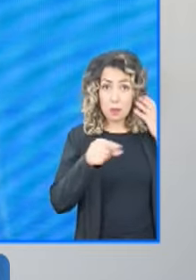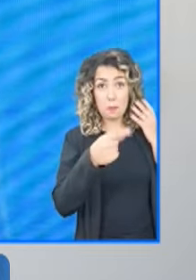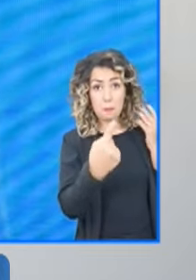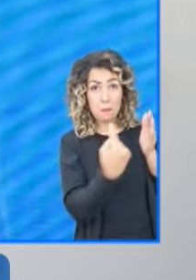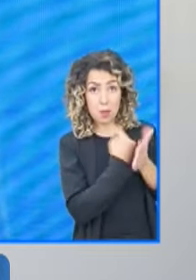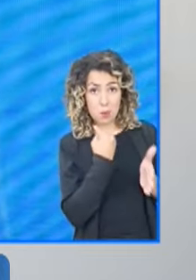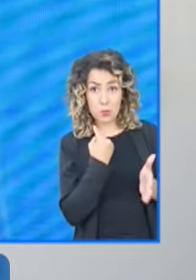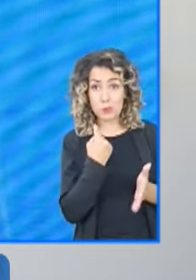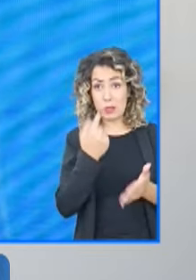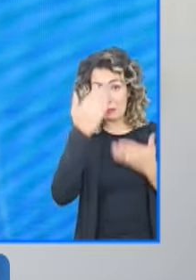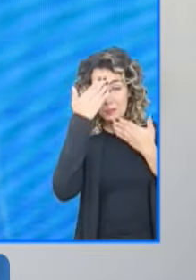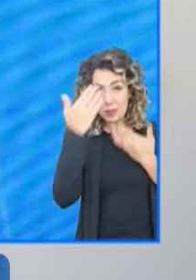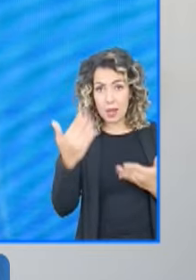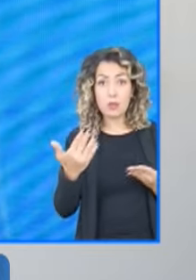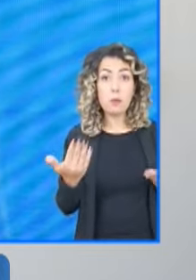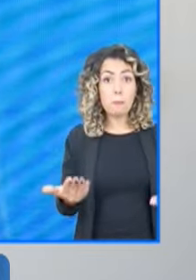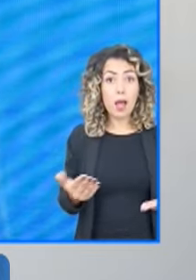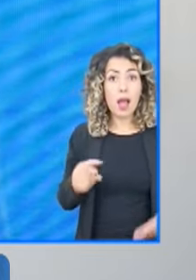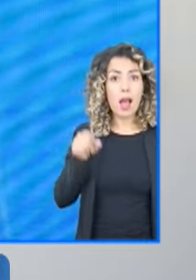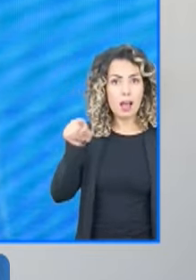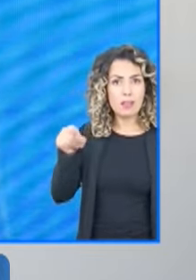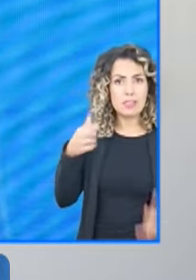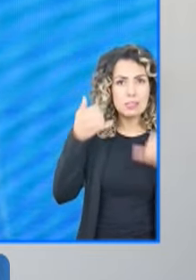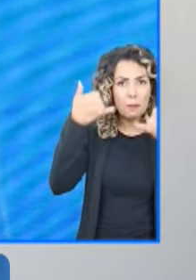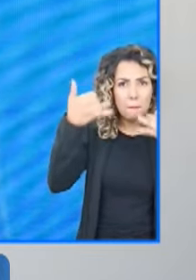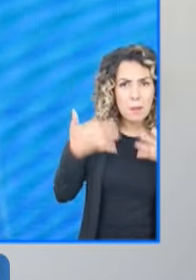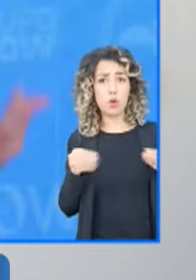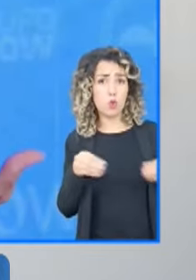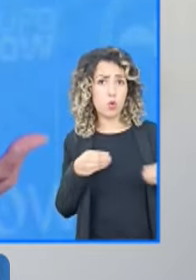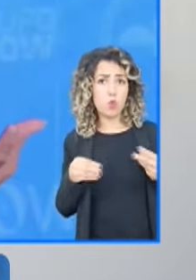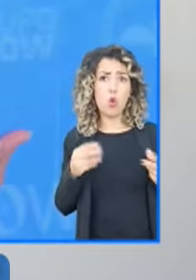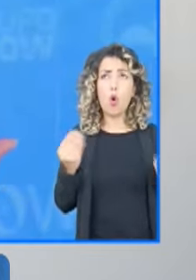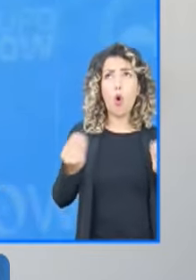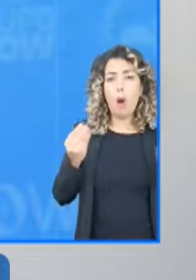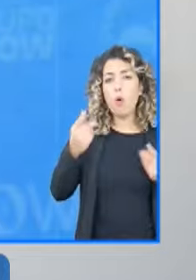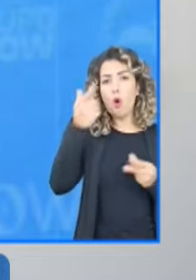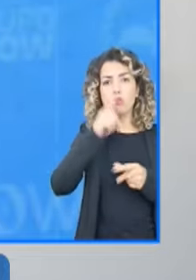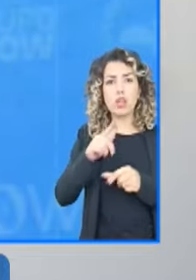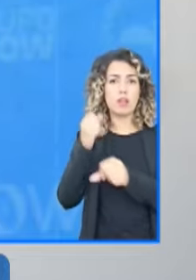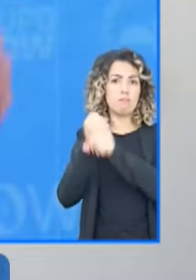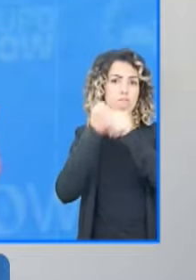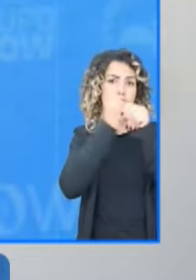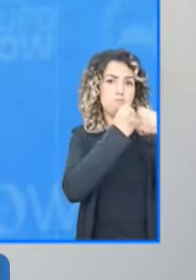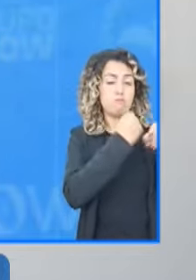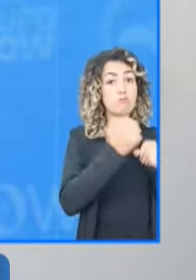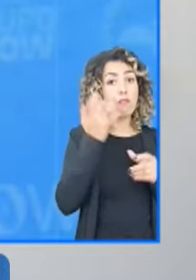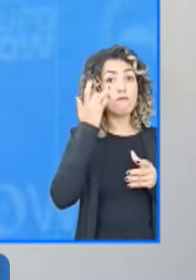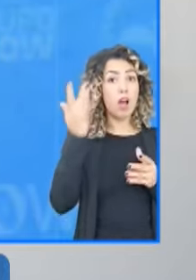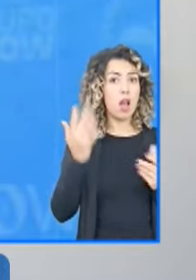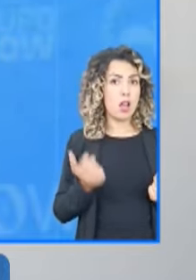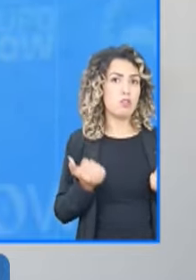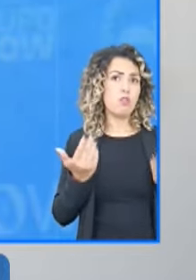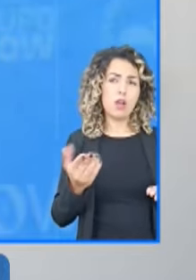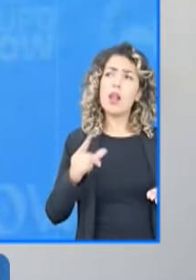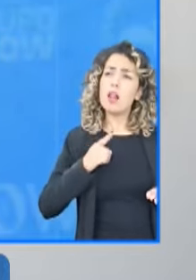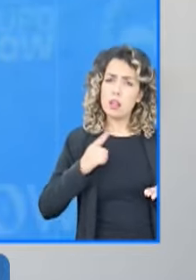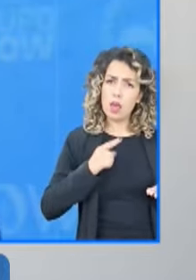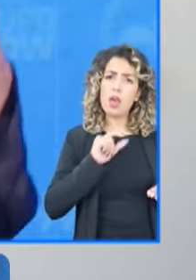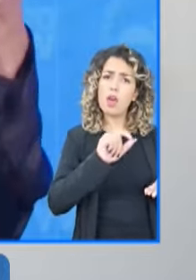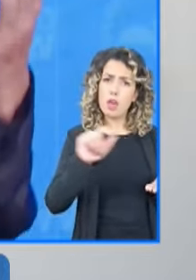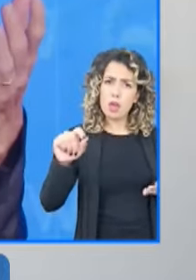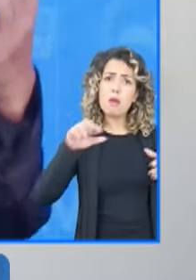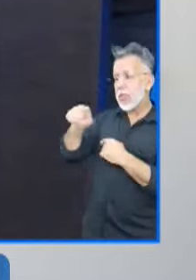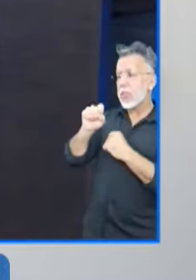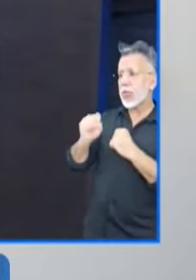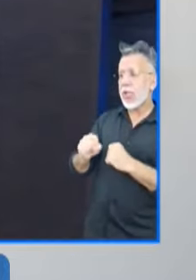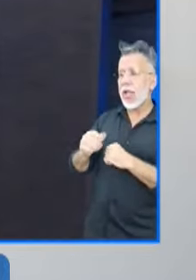muito violento nessa eleição de São Paulo, com palavras de baixo calão, com posturas muito inadequadas para o debate